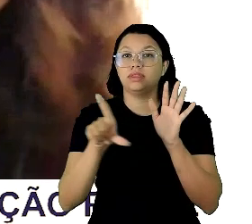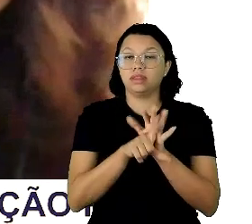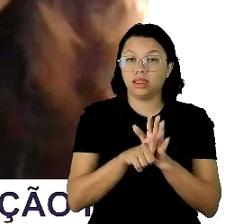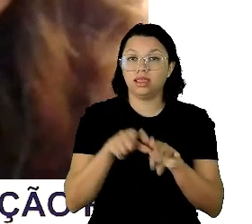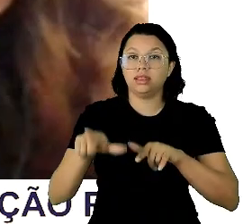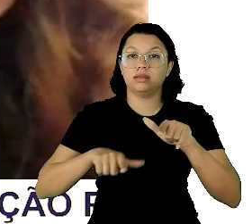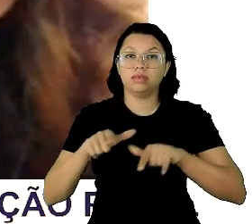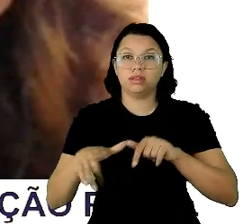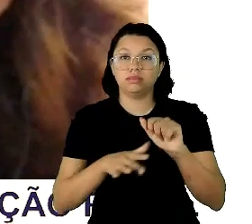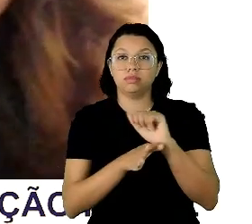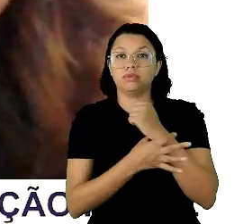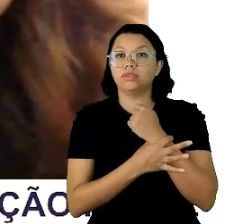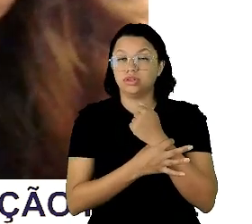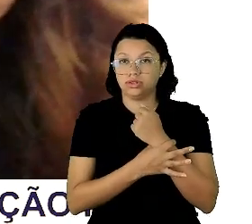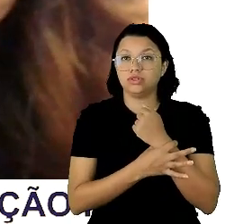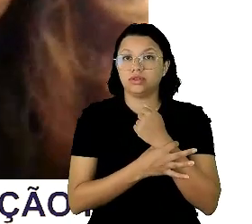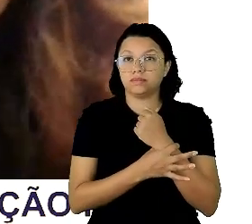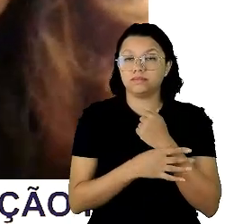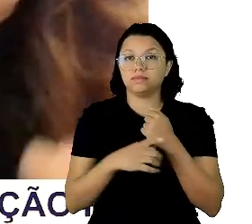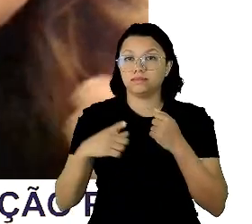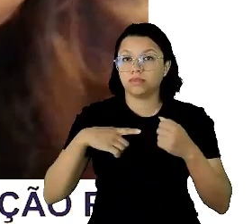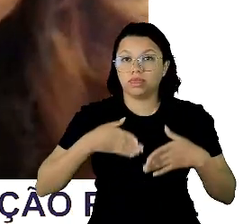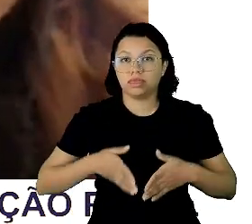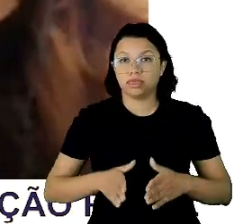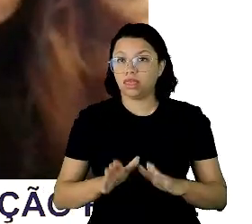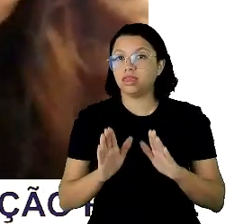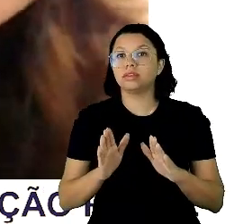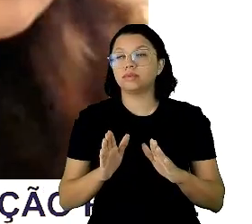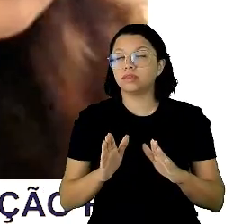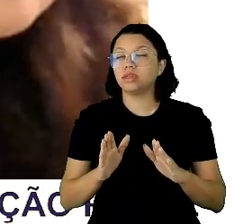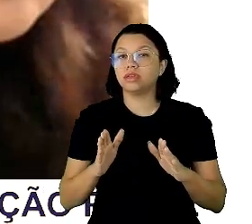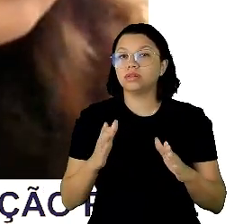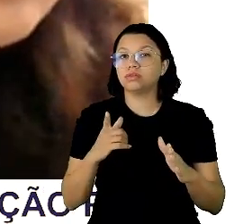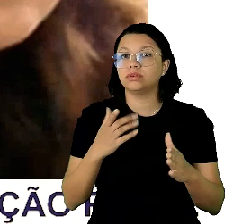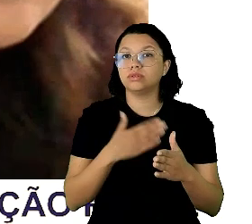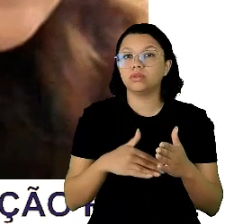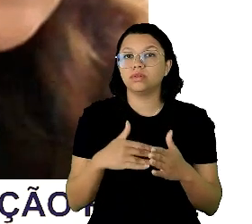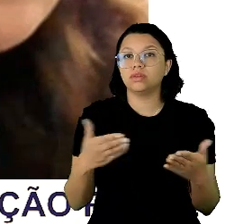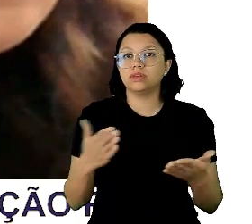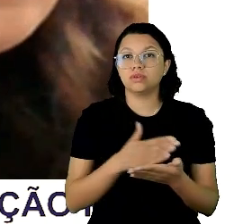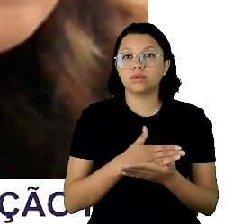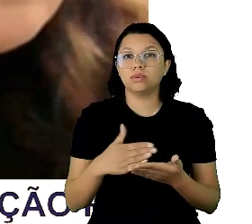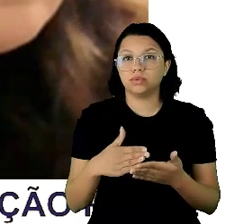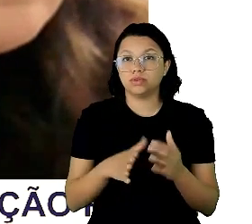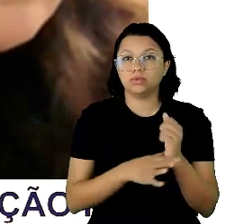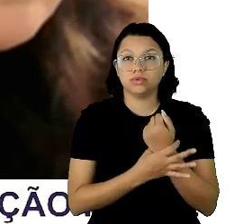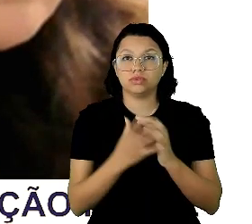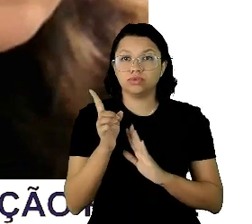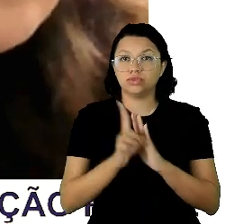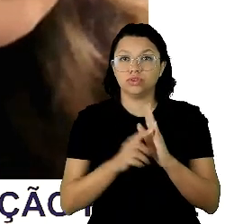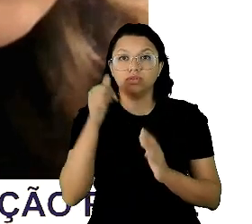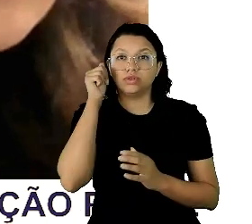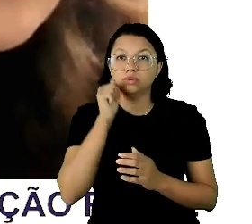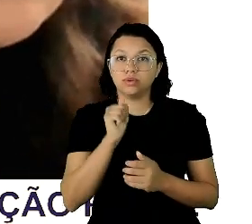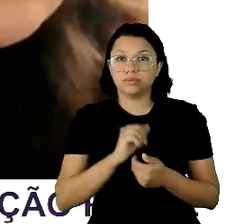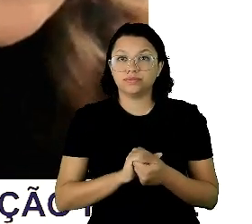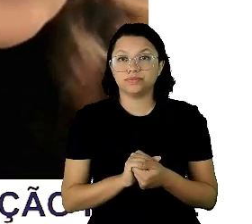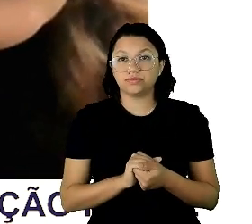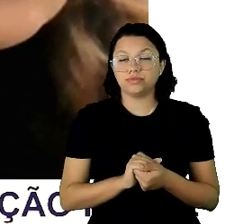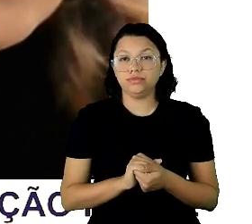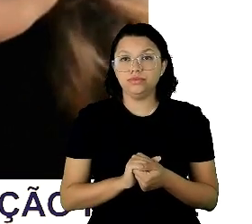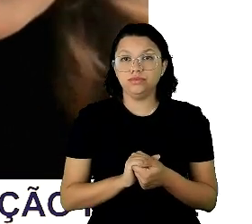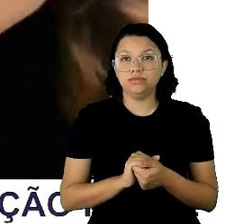maternidade e todas essas outras, esse início de proteção aos direitos da mulher, né? A